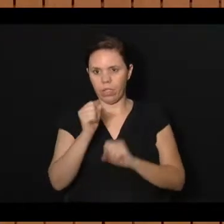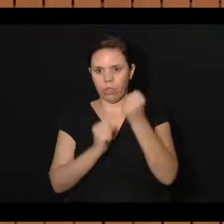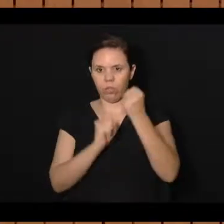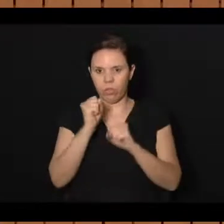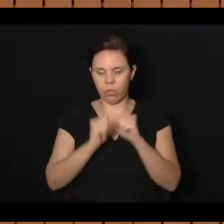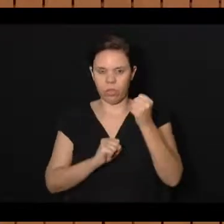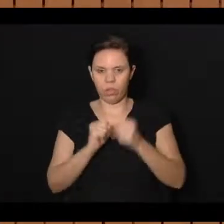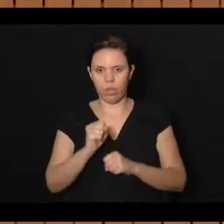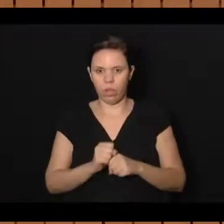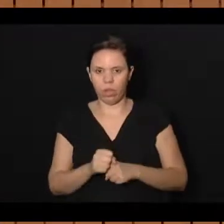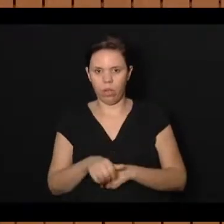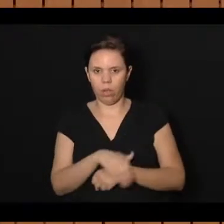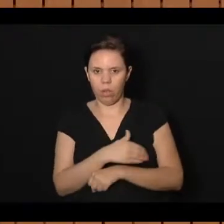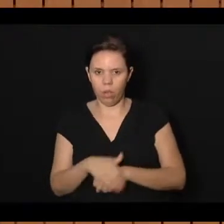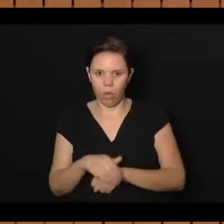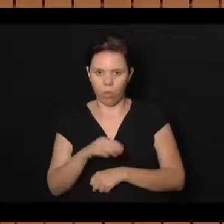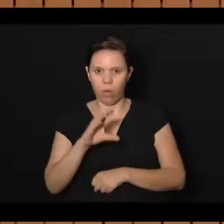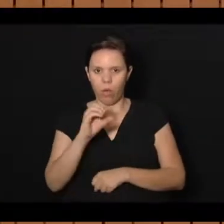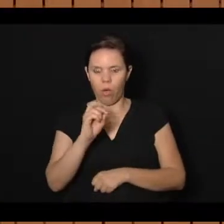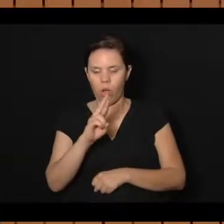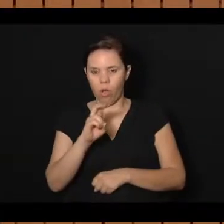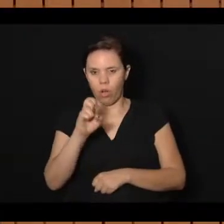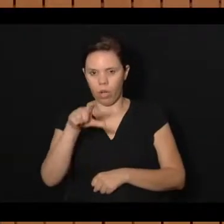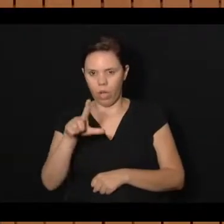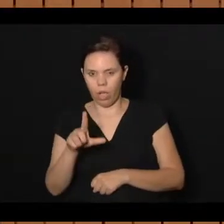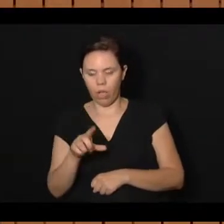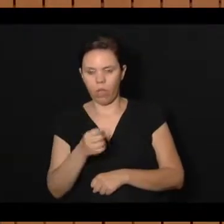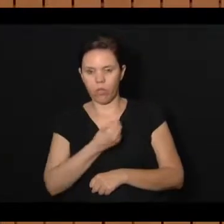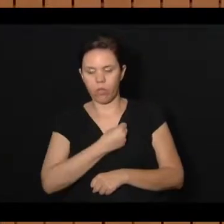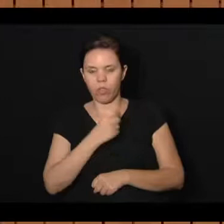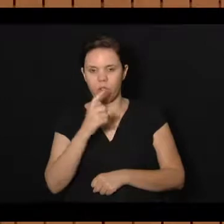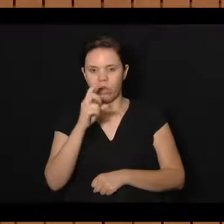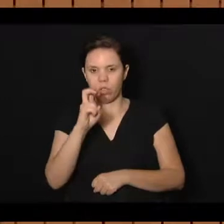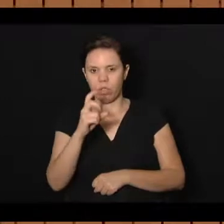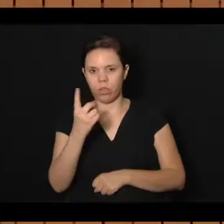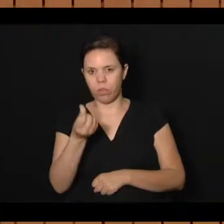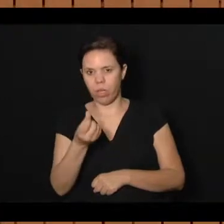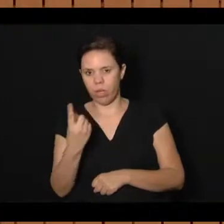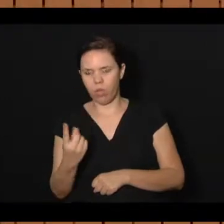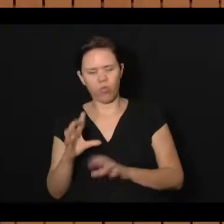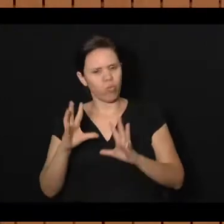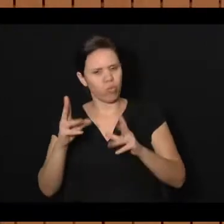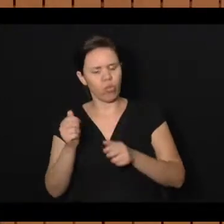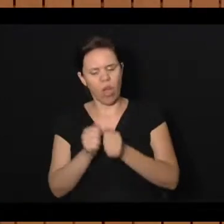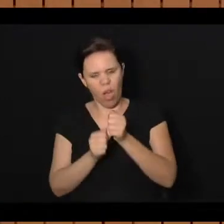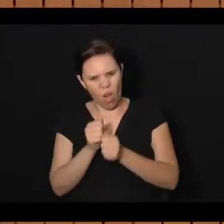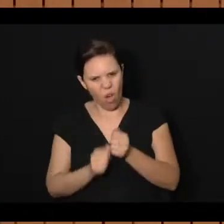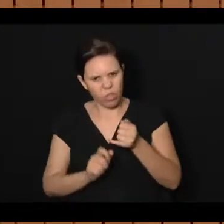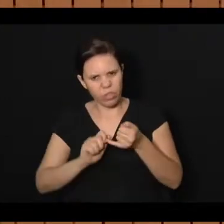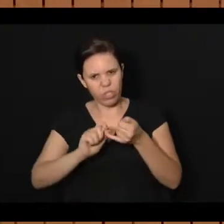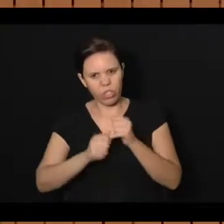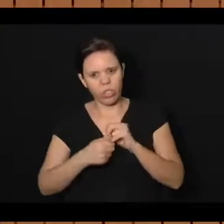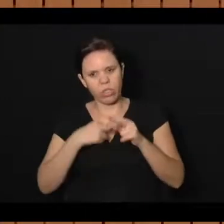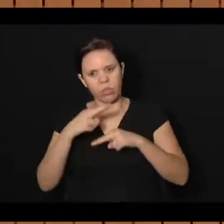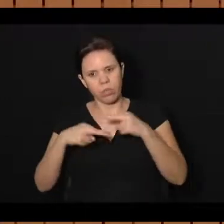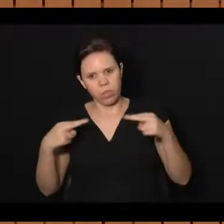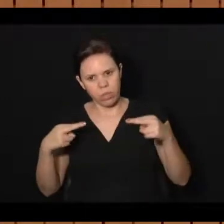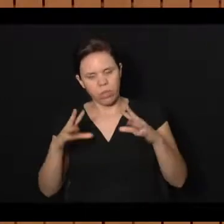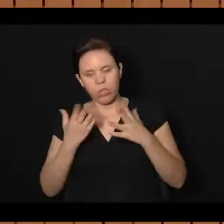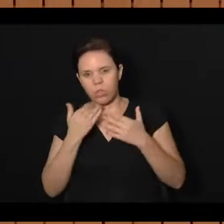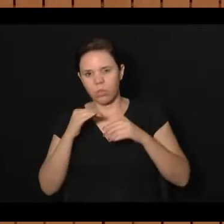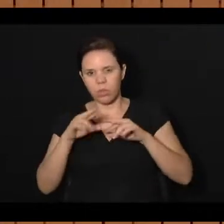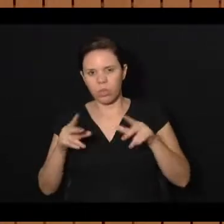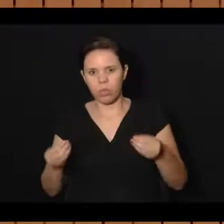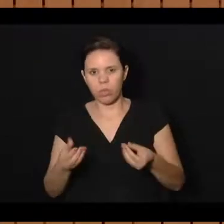56 não tão doação sempre bem-vinda os feijão macarrão tudo o que seja para realmente fazer o alimento pra